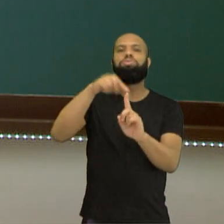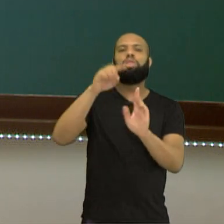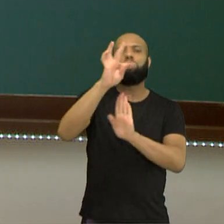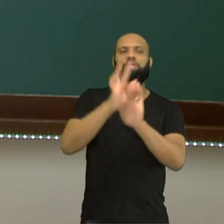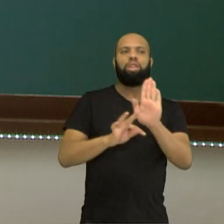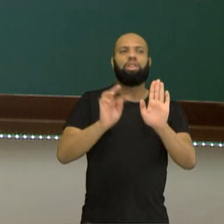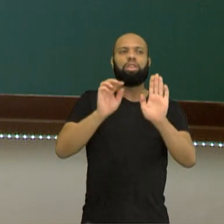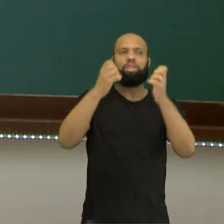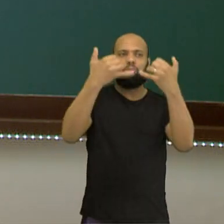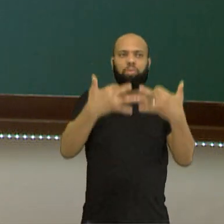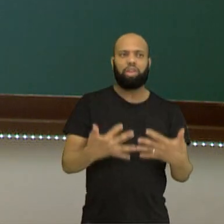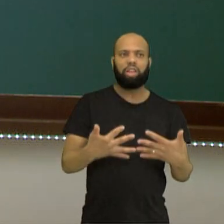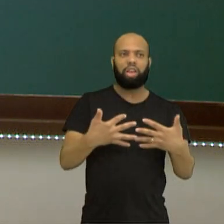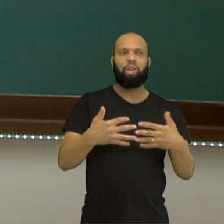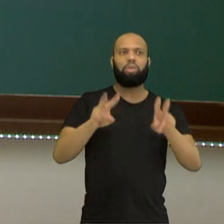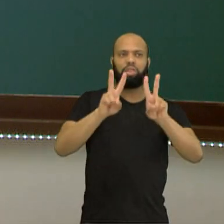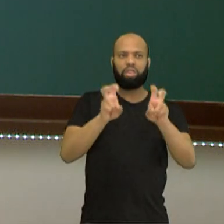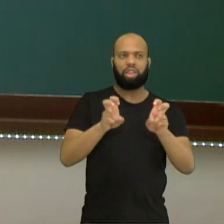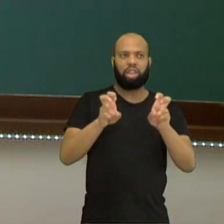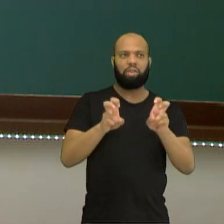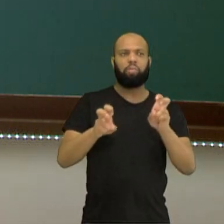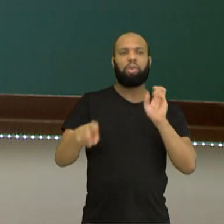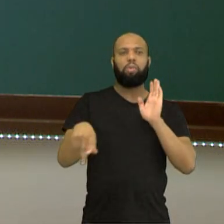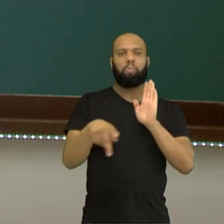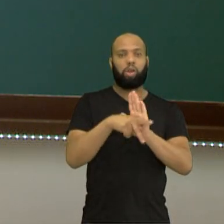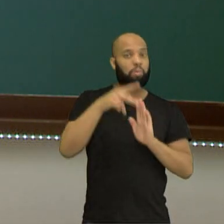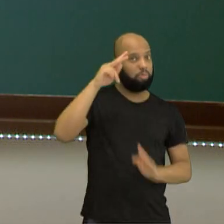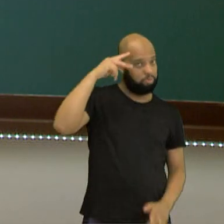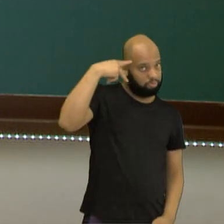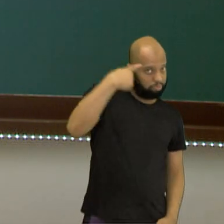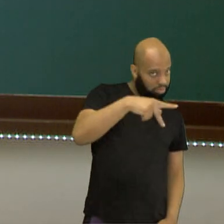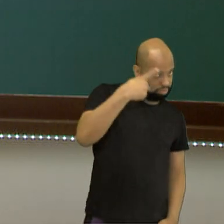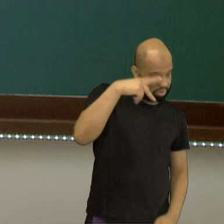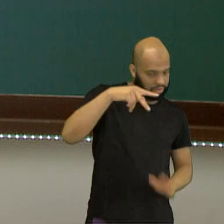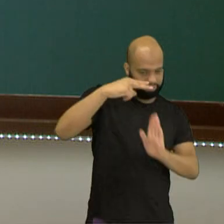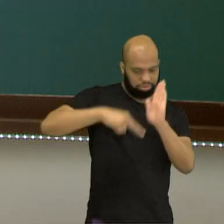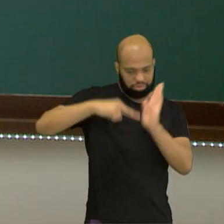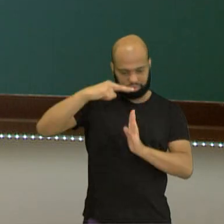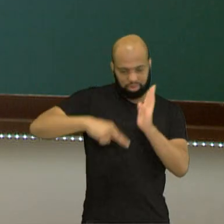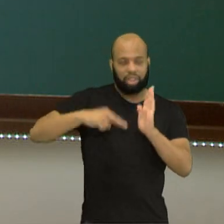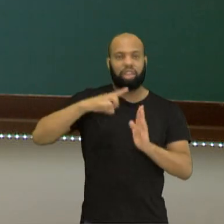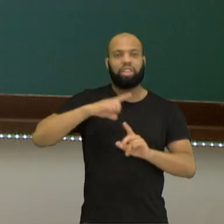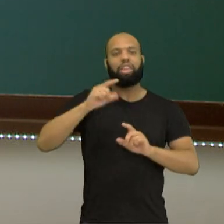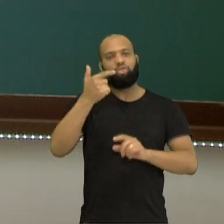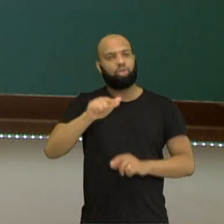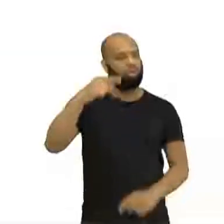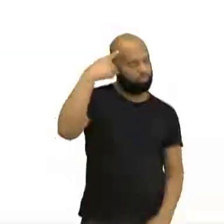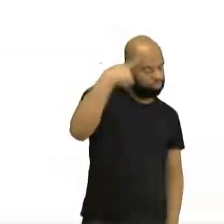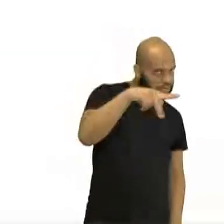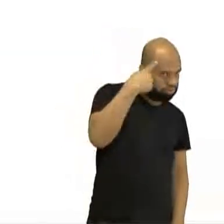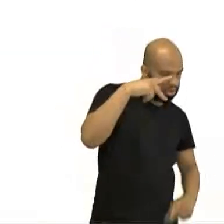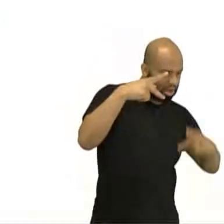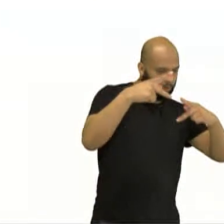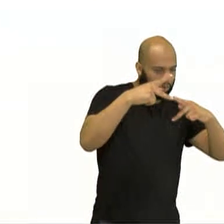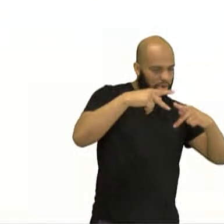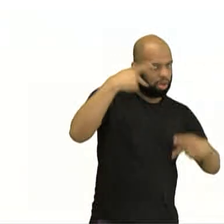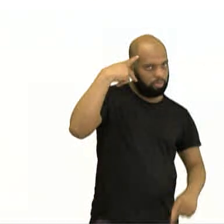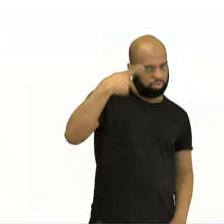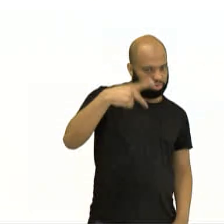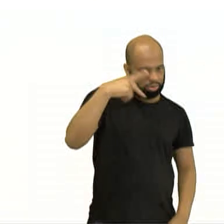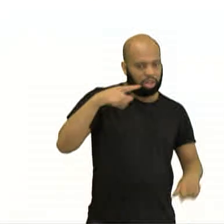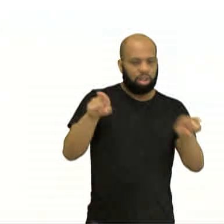explicar o assunto para os leitores, novamente a contração entre a preposição para e